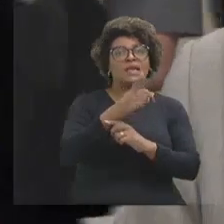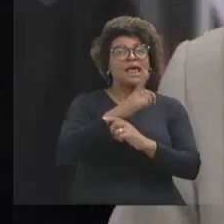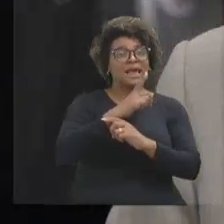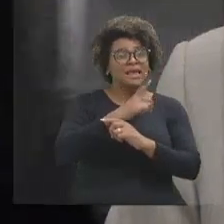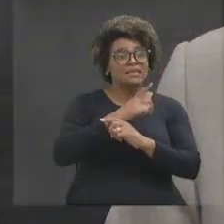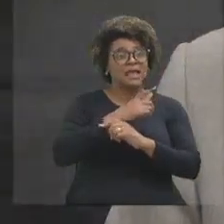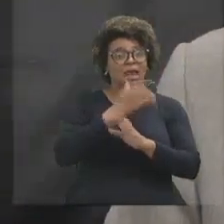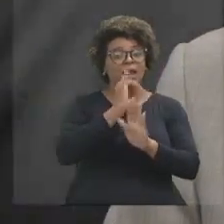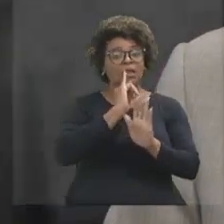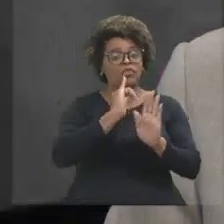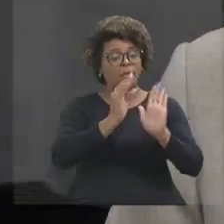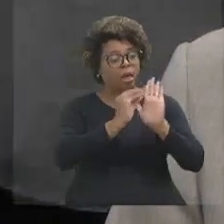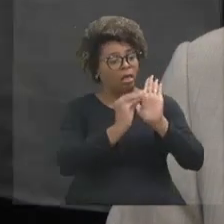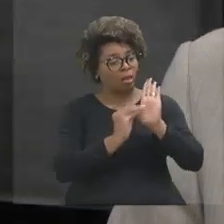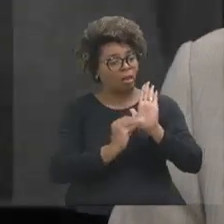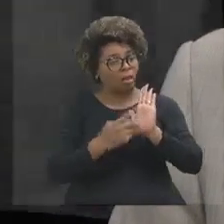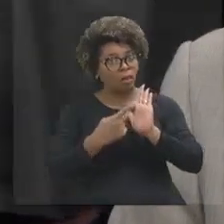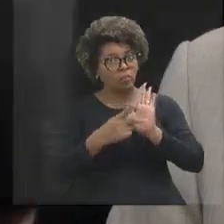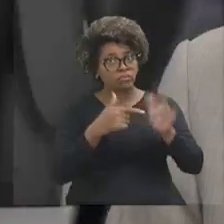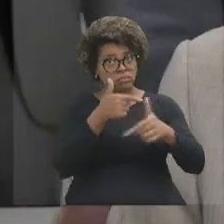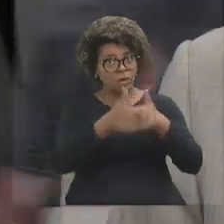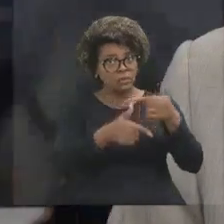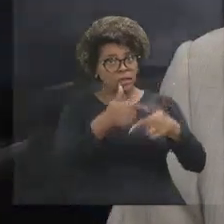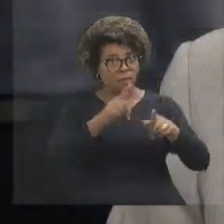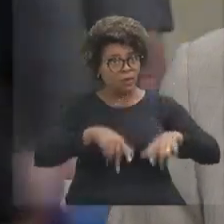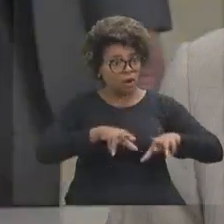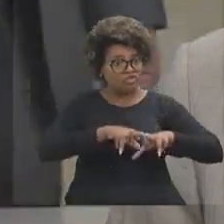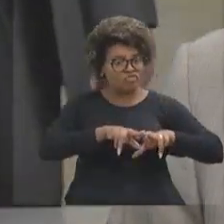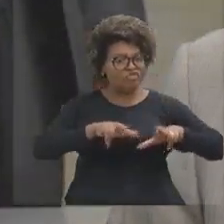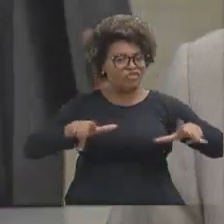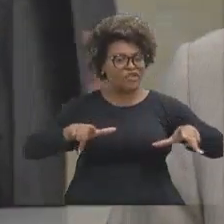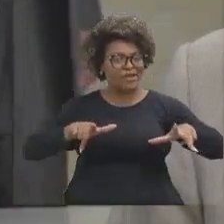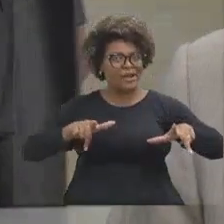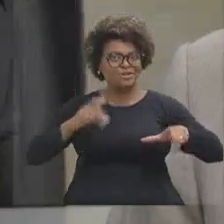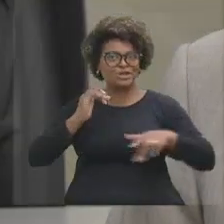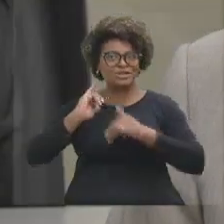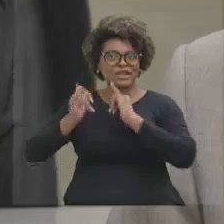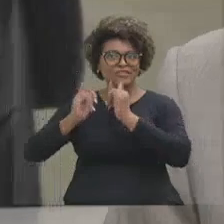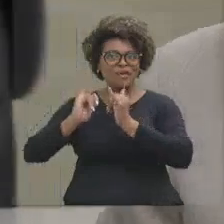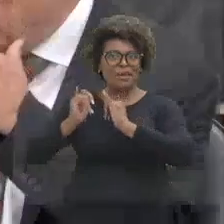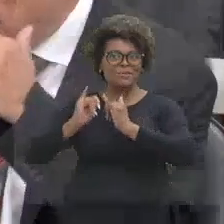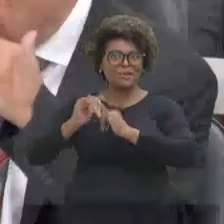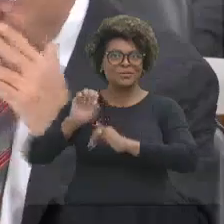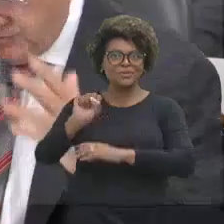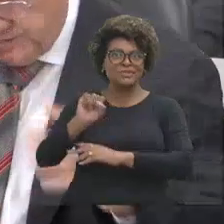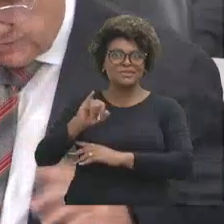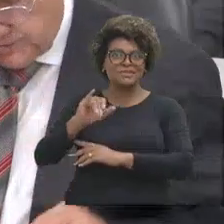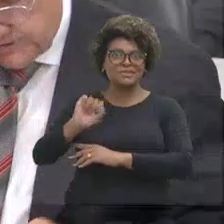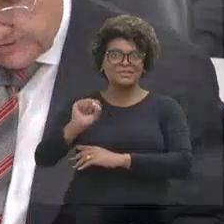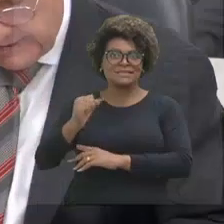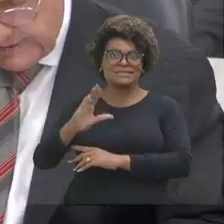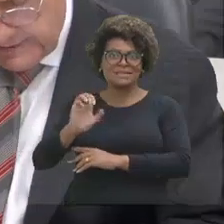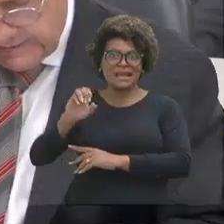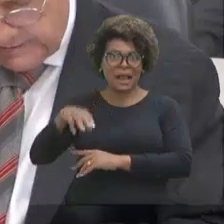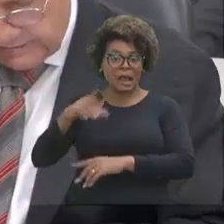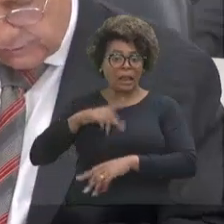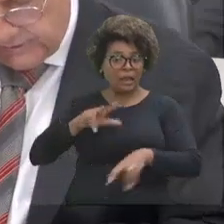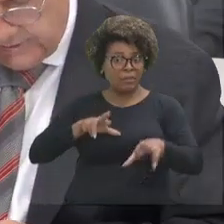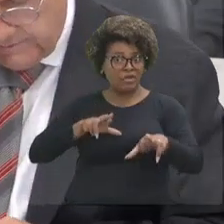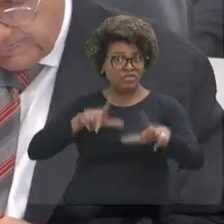Eles são diferentes dos dados do siscam tá vendo uma divergência